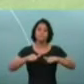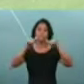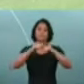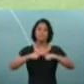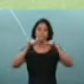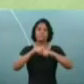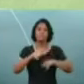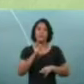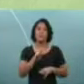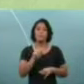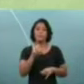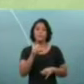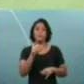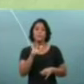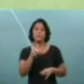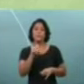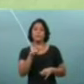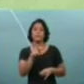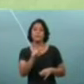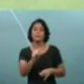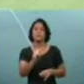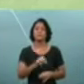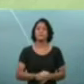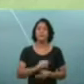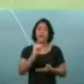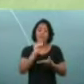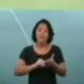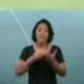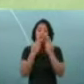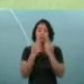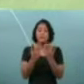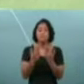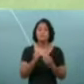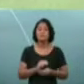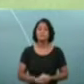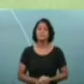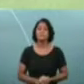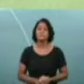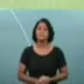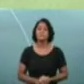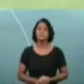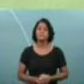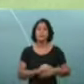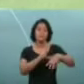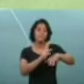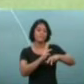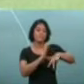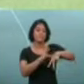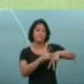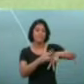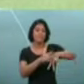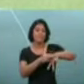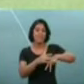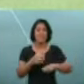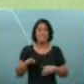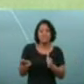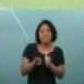aí nos blogs, que é com relação à falta de atendimento a um paciente que chega com